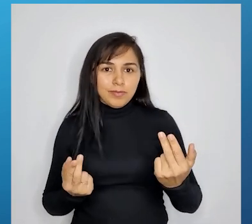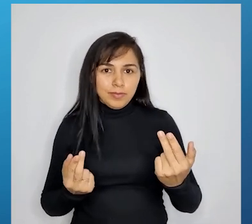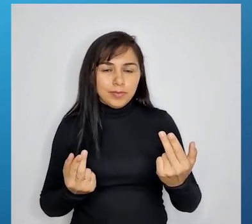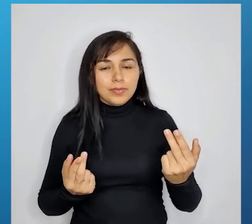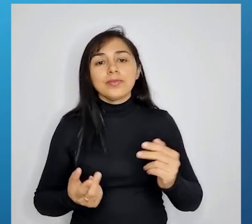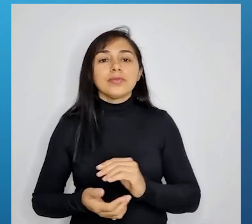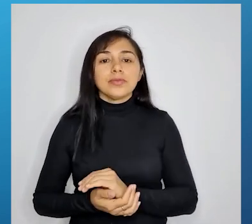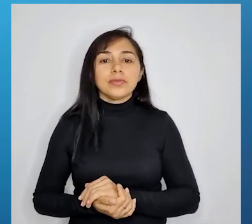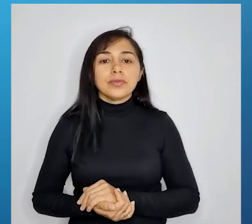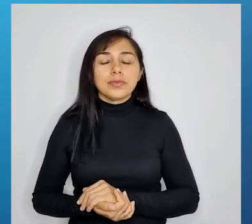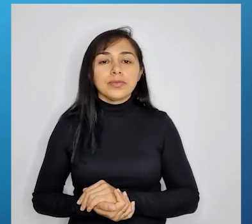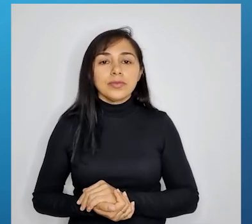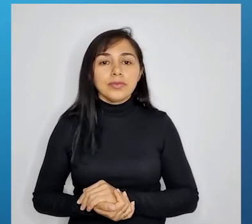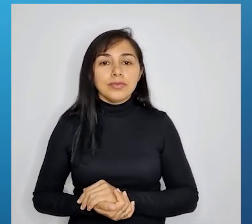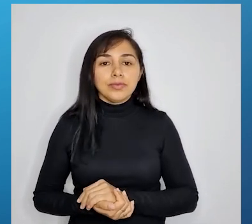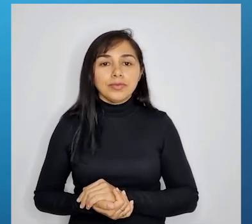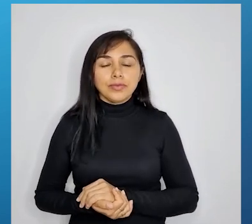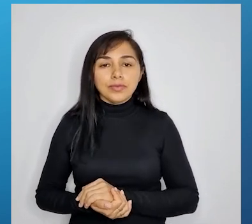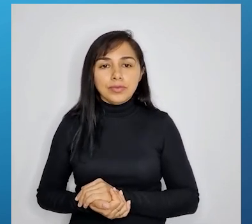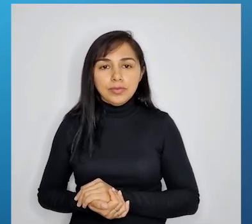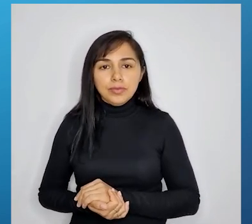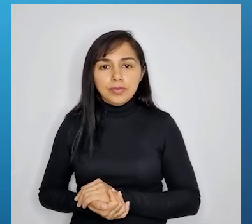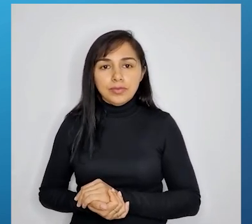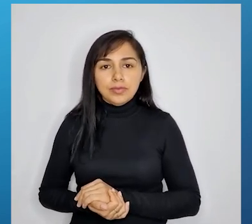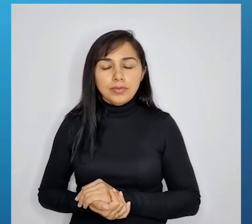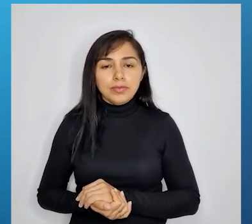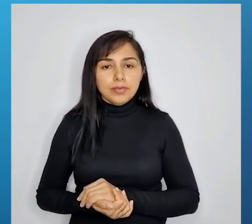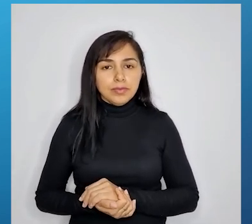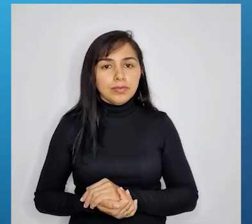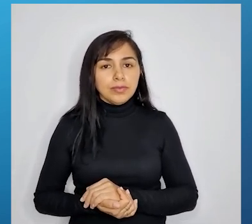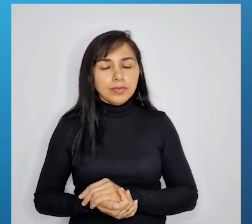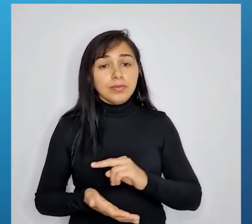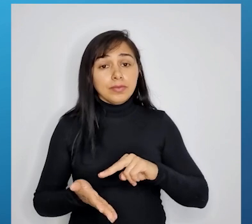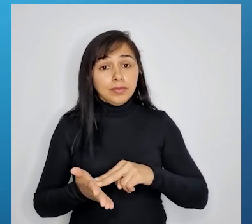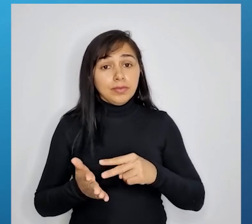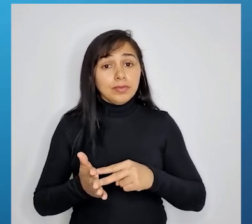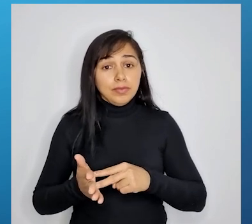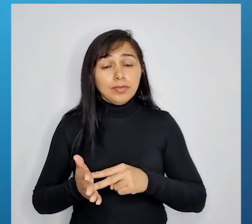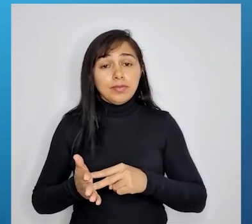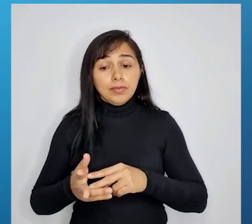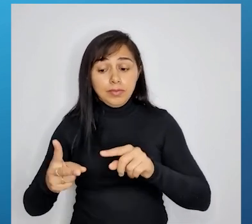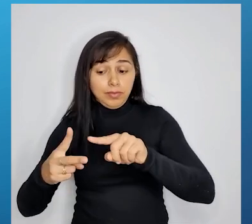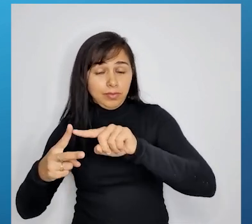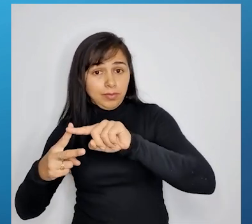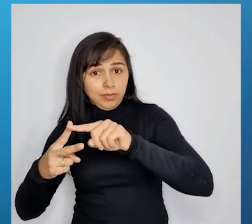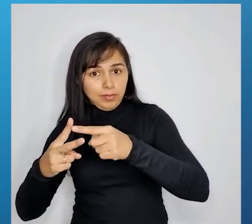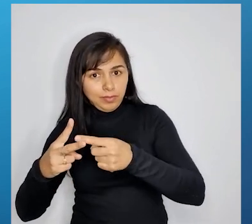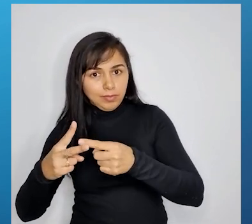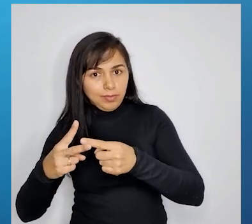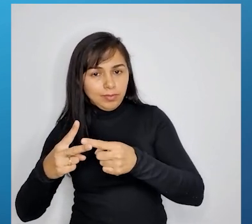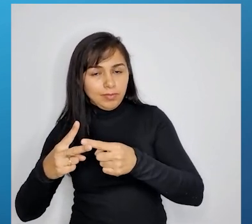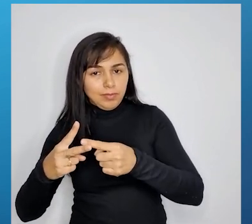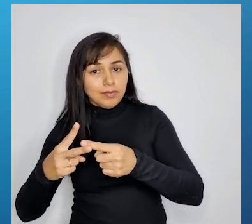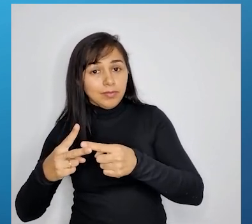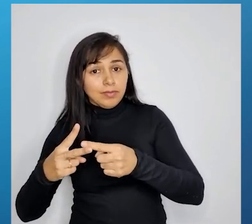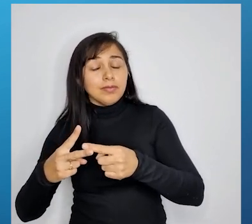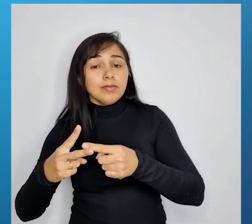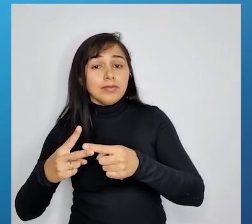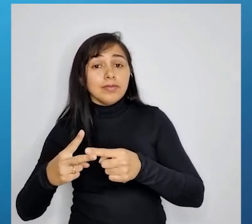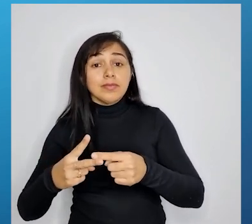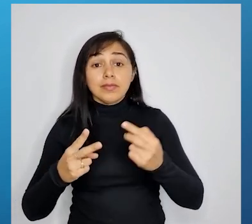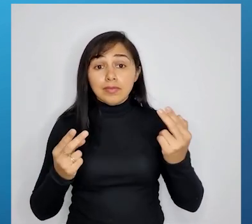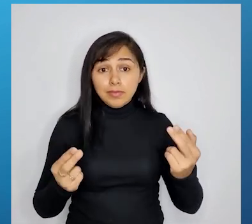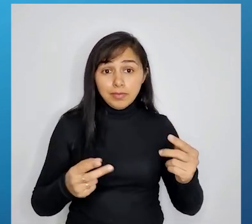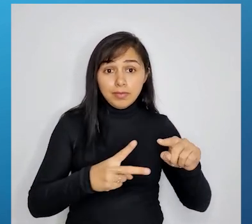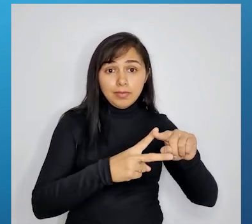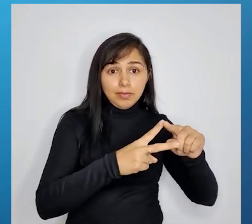dizer que esse ângulo aqui, ele é igual a esse ângulo. E esse ângulo aqui é igual